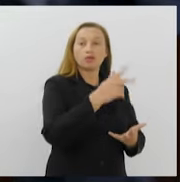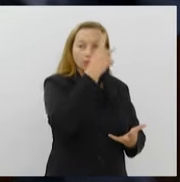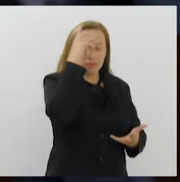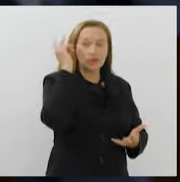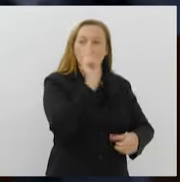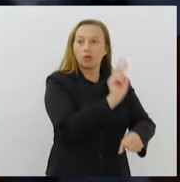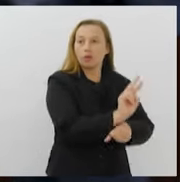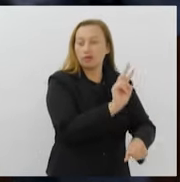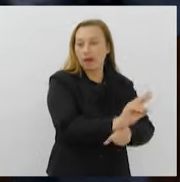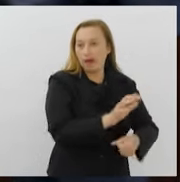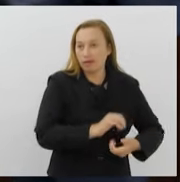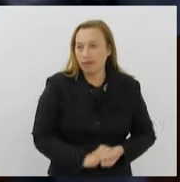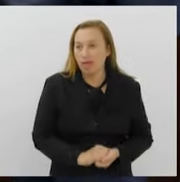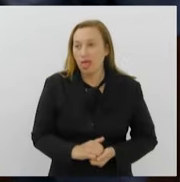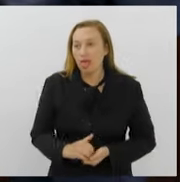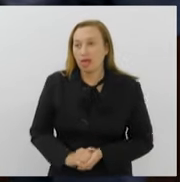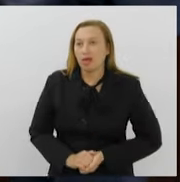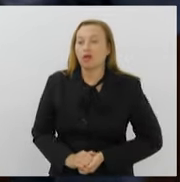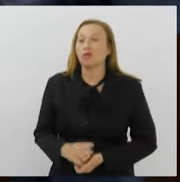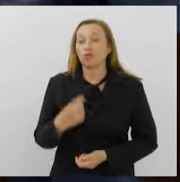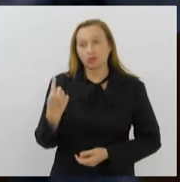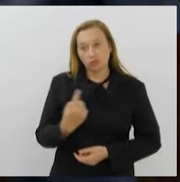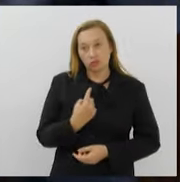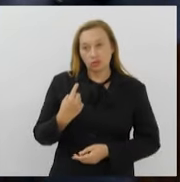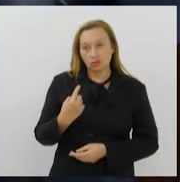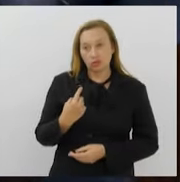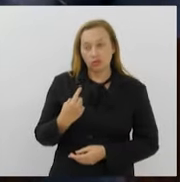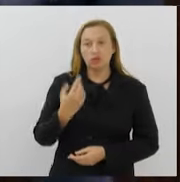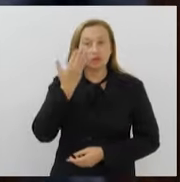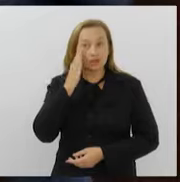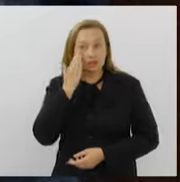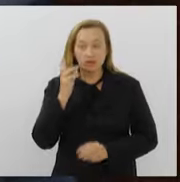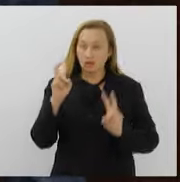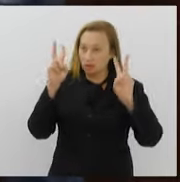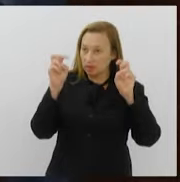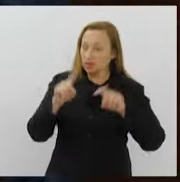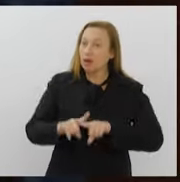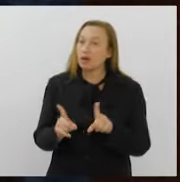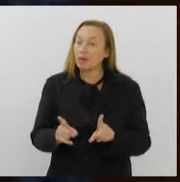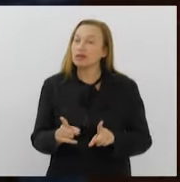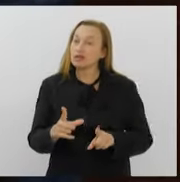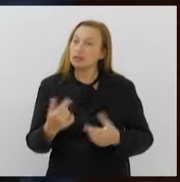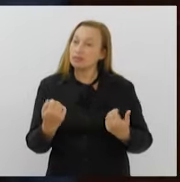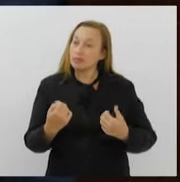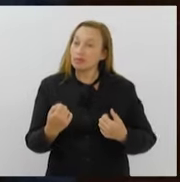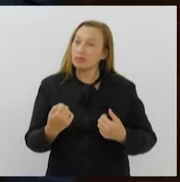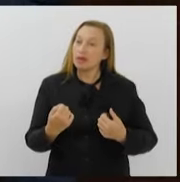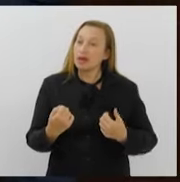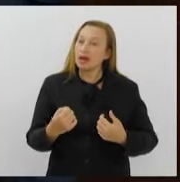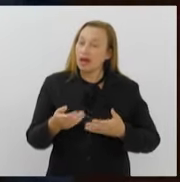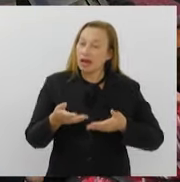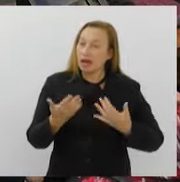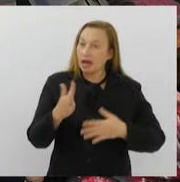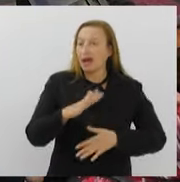É o nosso conceito sobre isso. Mas que deva ter o seu filho. Obrigado.